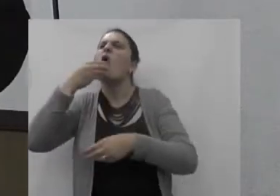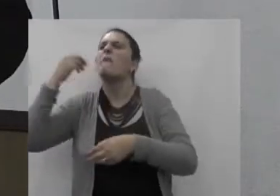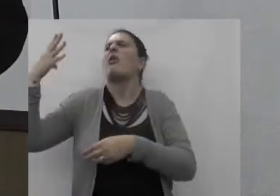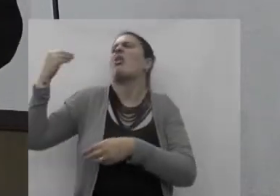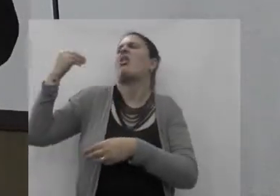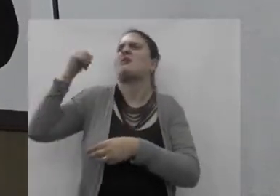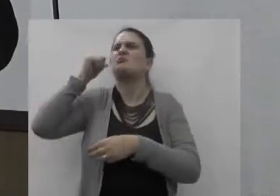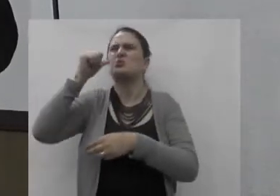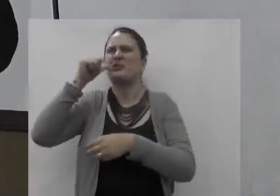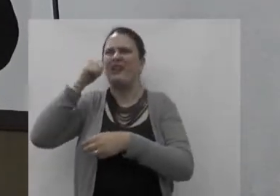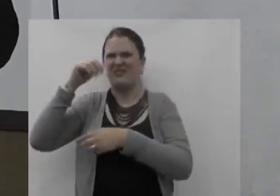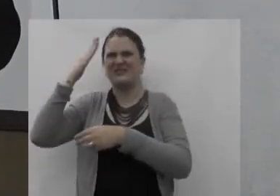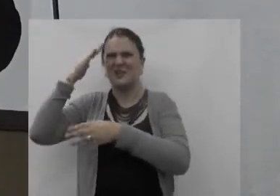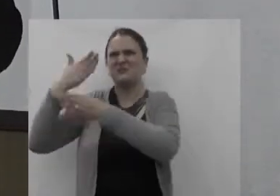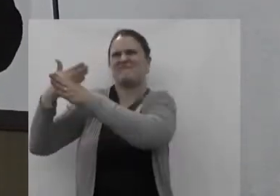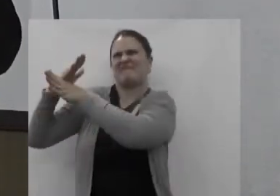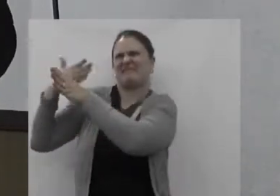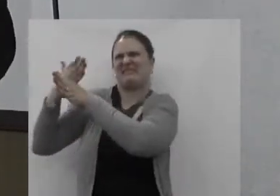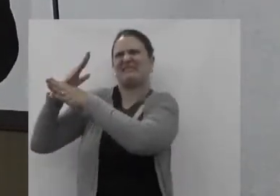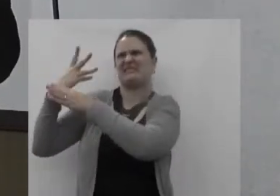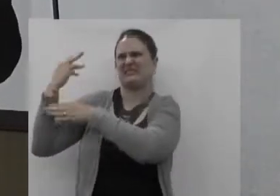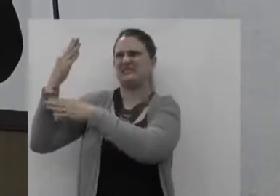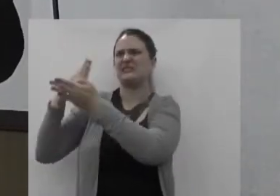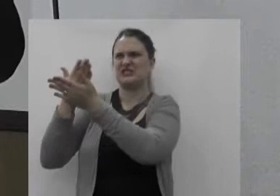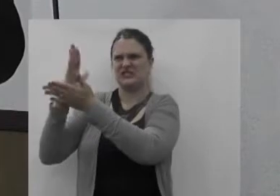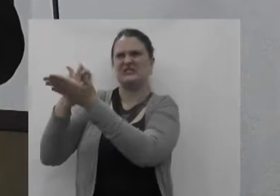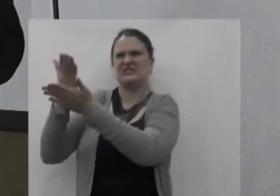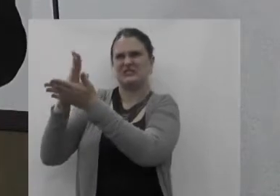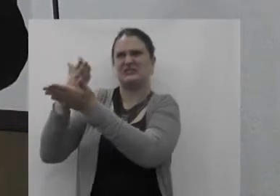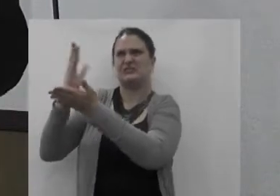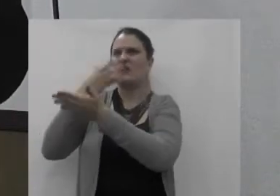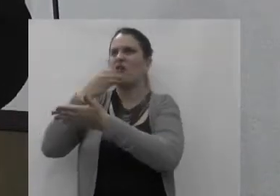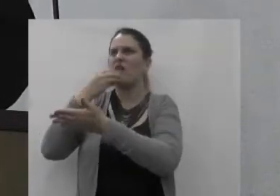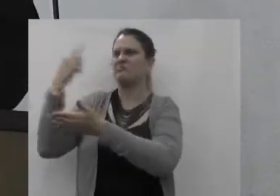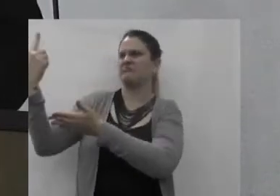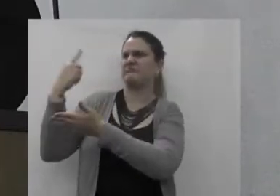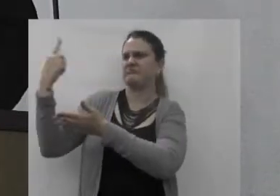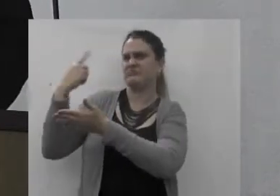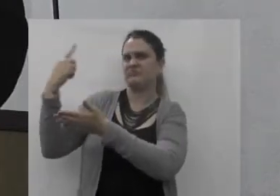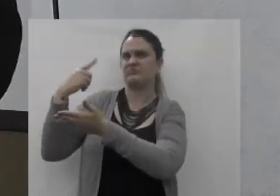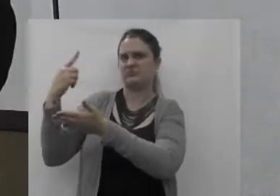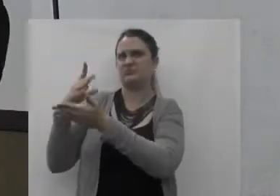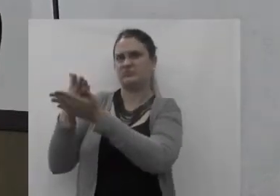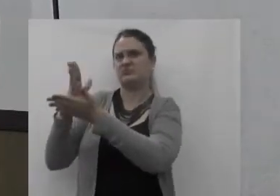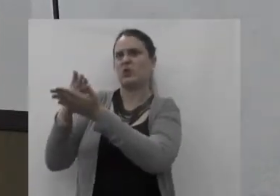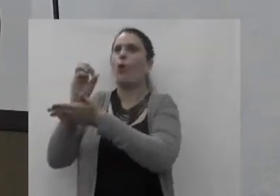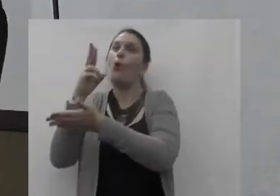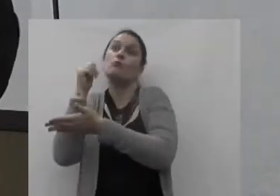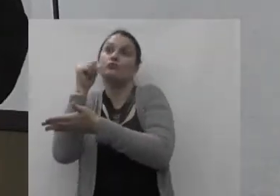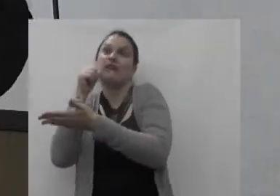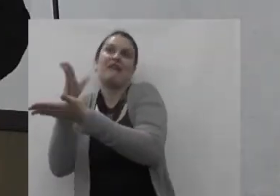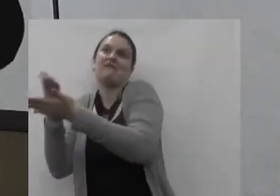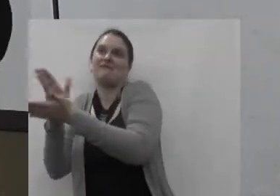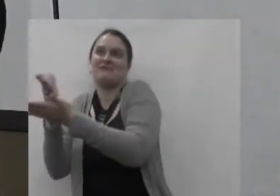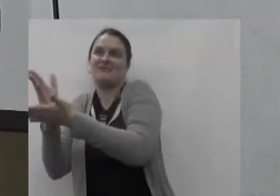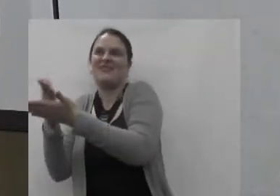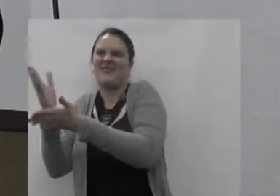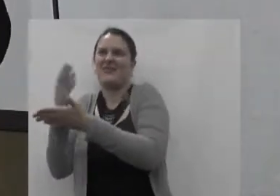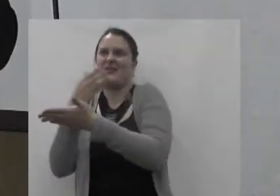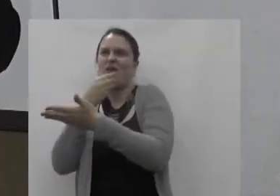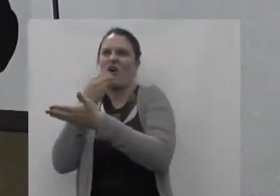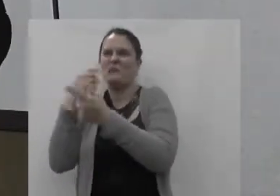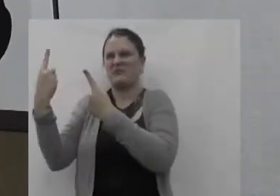União da Vitória já aconteceu esse tipo de coisa e acontece. Nós já vimos aí nas redes sociais,